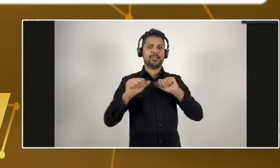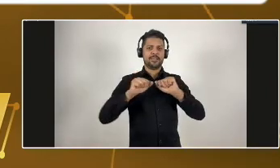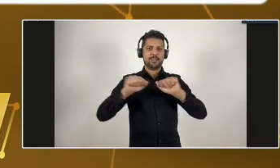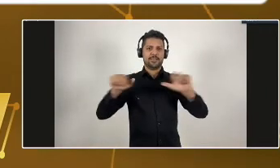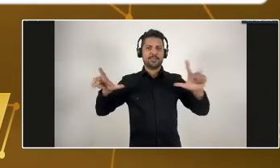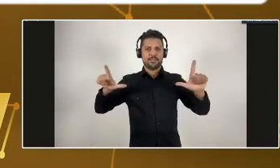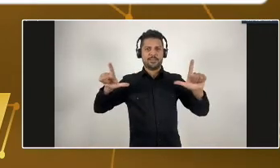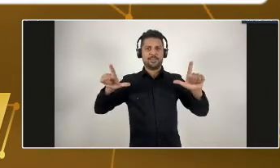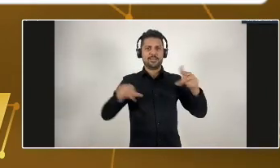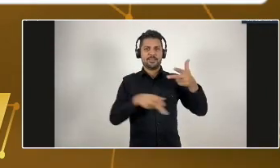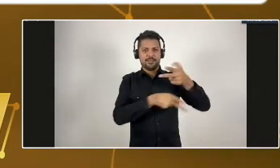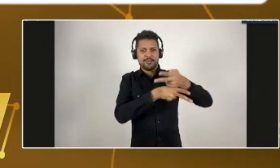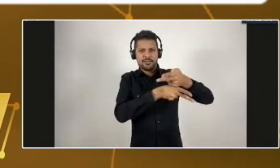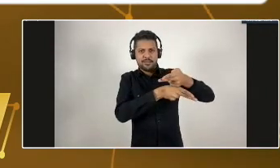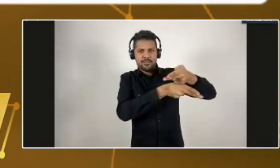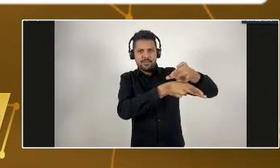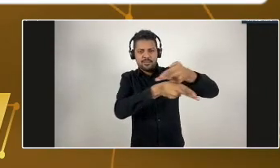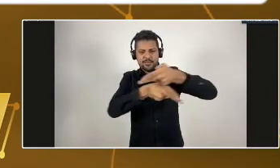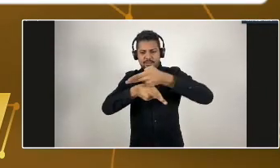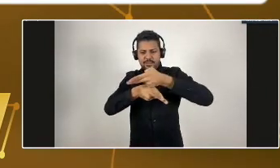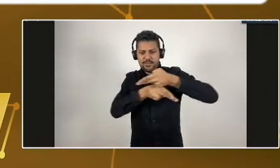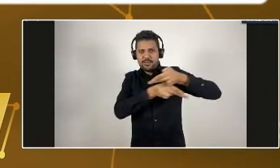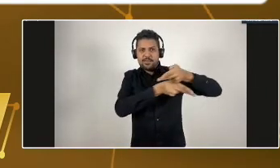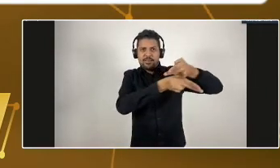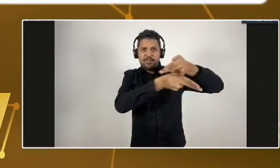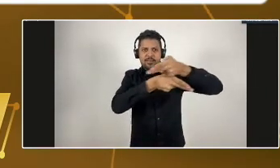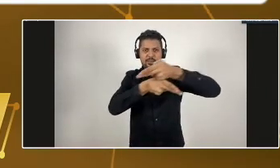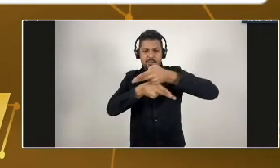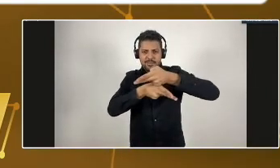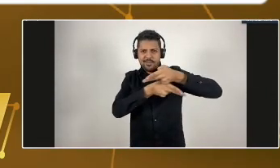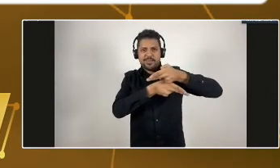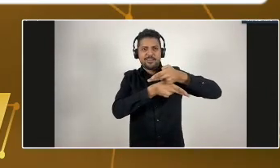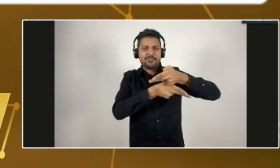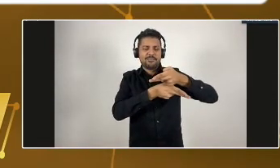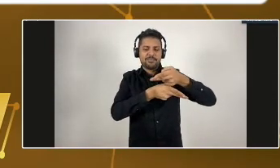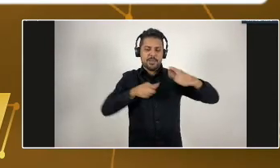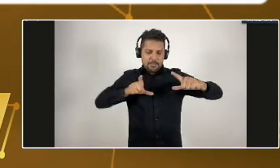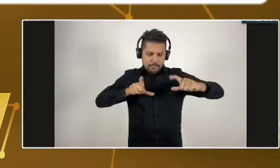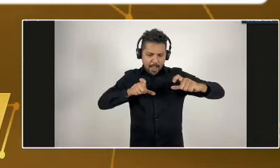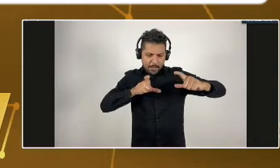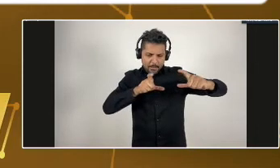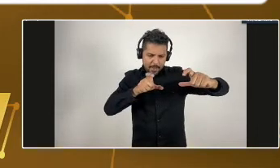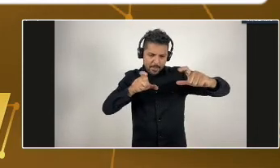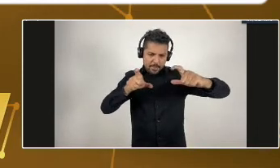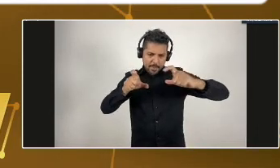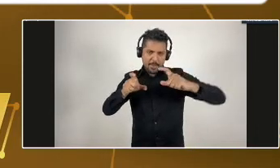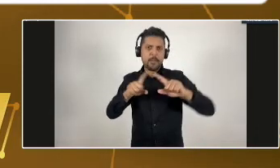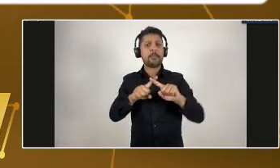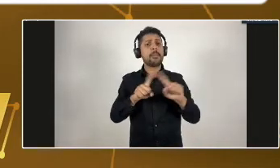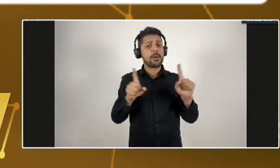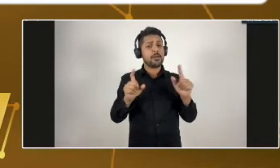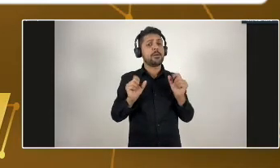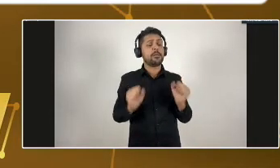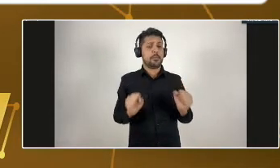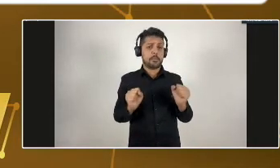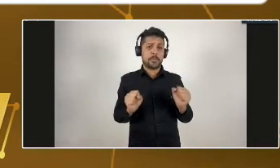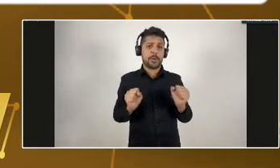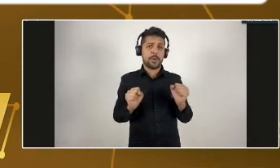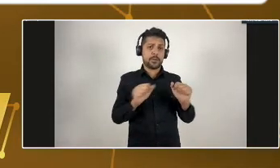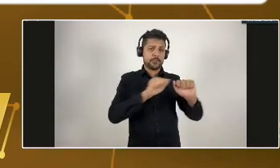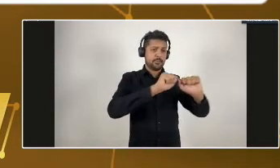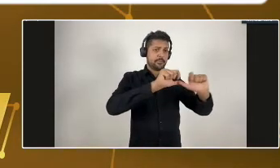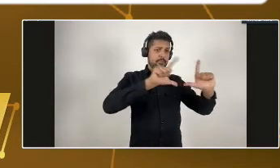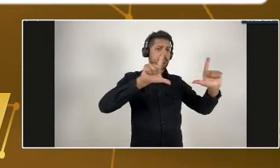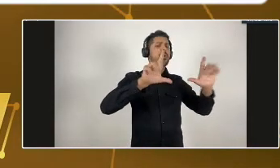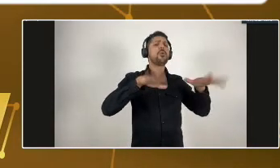baixo. Mas eu posso vir aqui na minha galeria de mapas e eu posso estar escolhendo qual tipo de mapa,